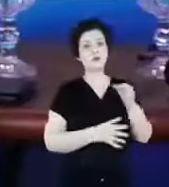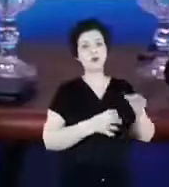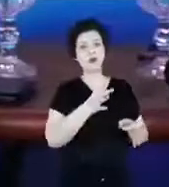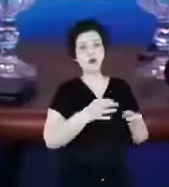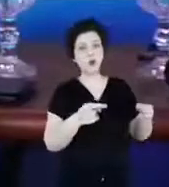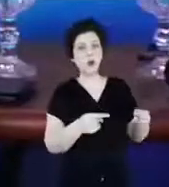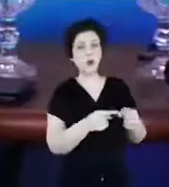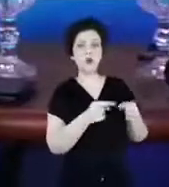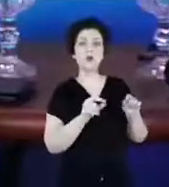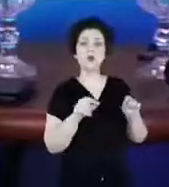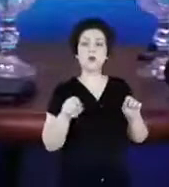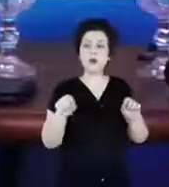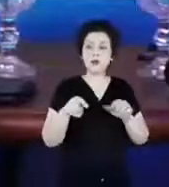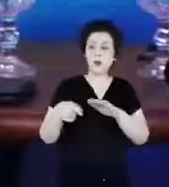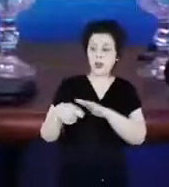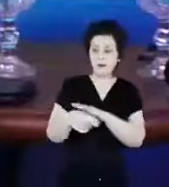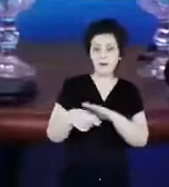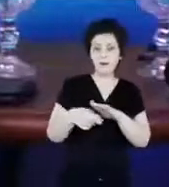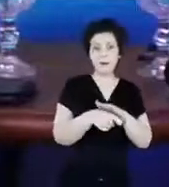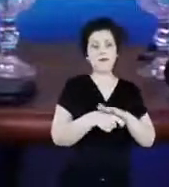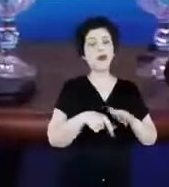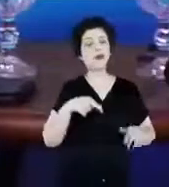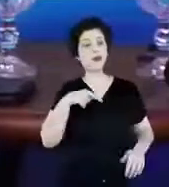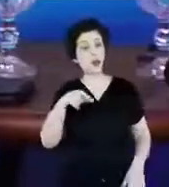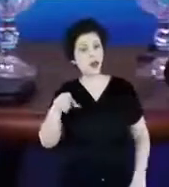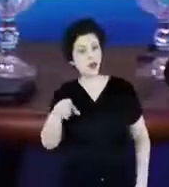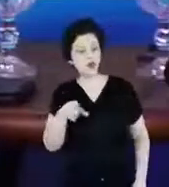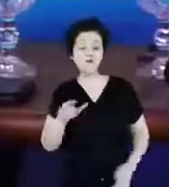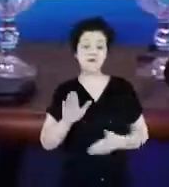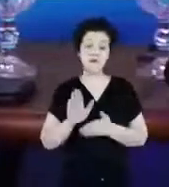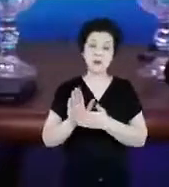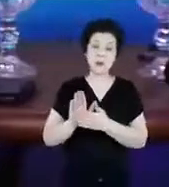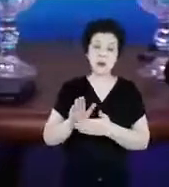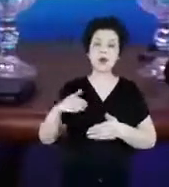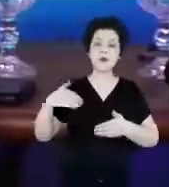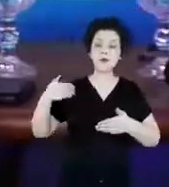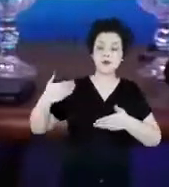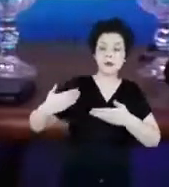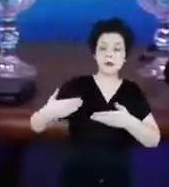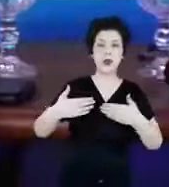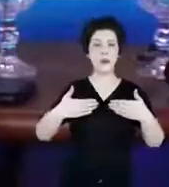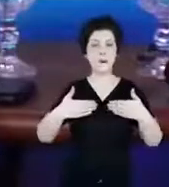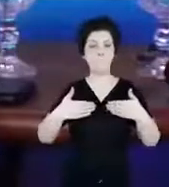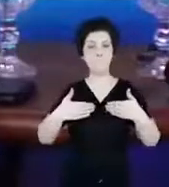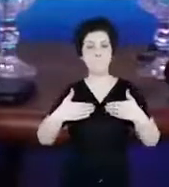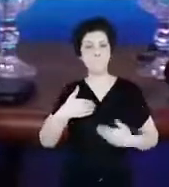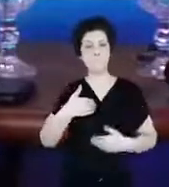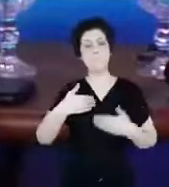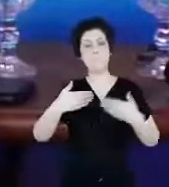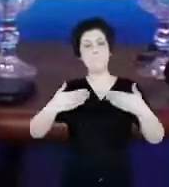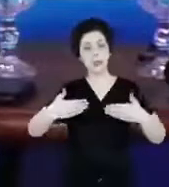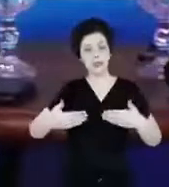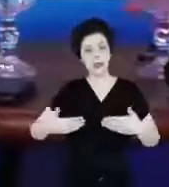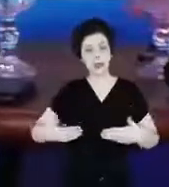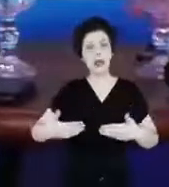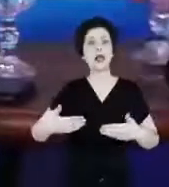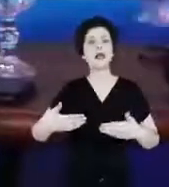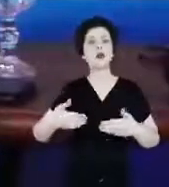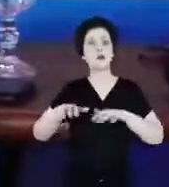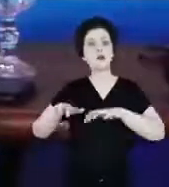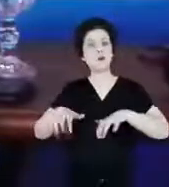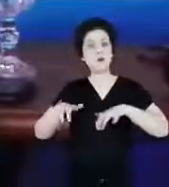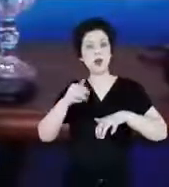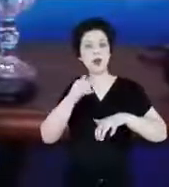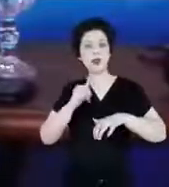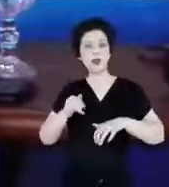relação a esses investimentos. Então, eu acho, inclusive, a gente tem conversado muito com o Ministério de Minas e Energia, a possibilidade até de, até o final desse